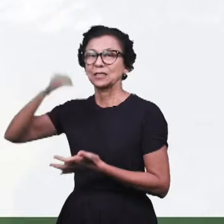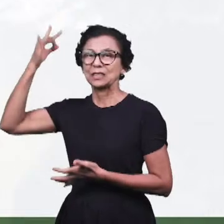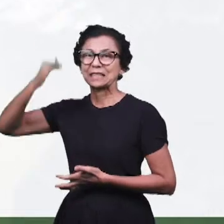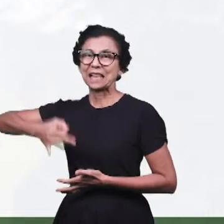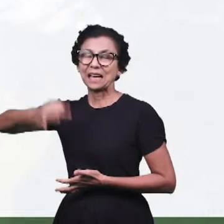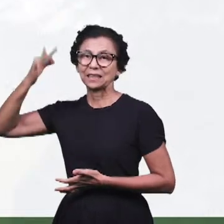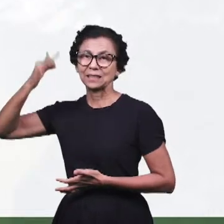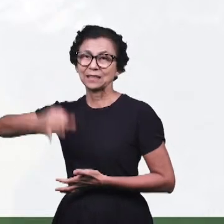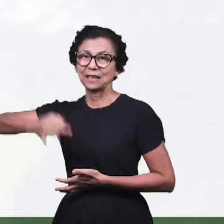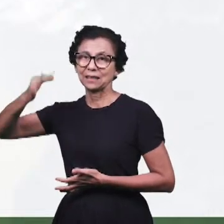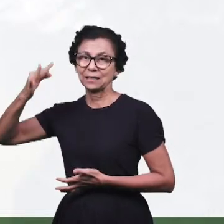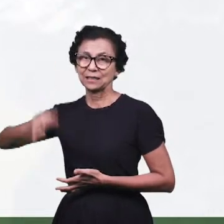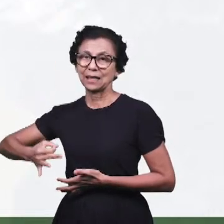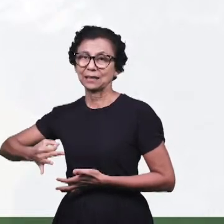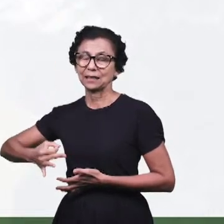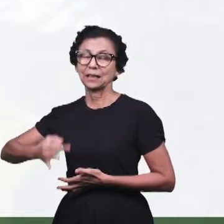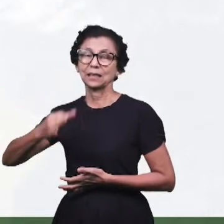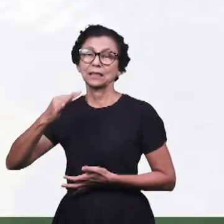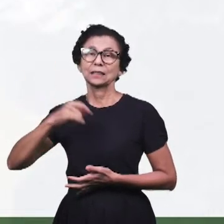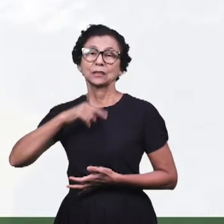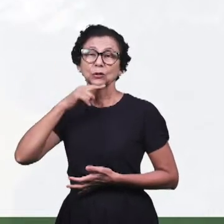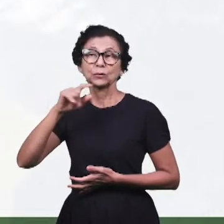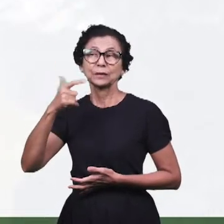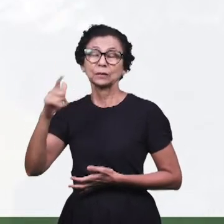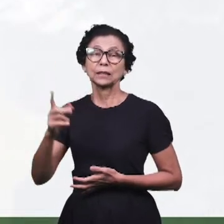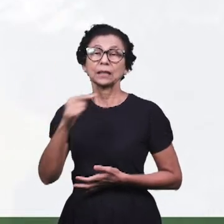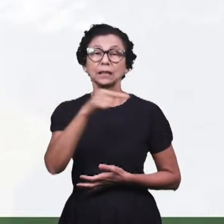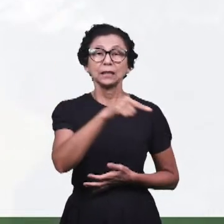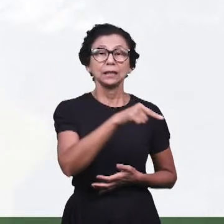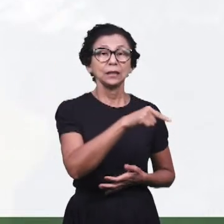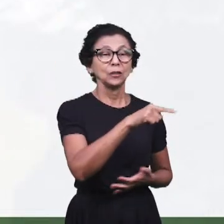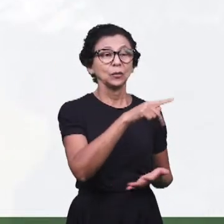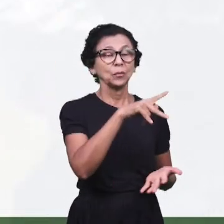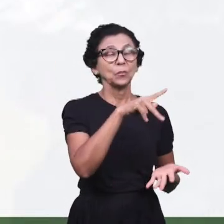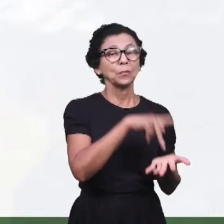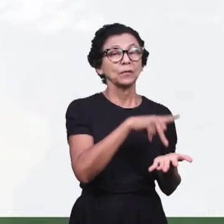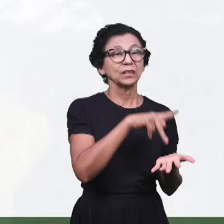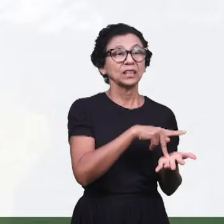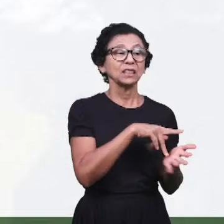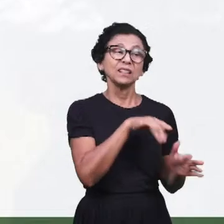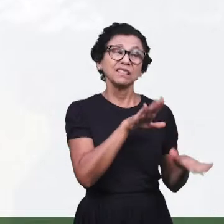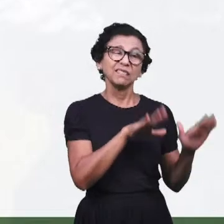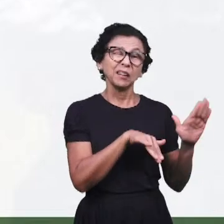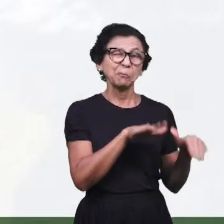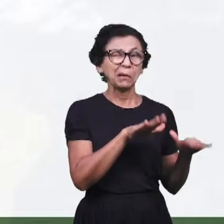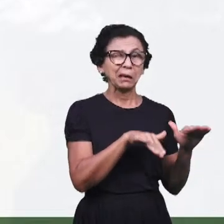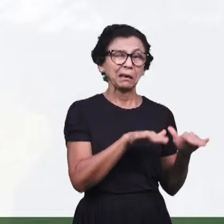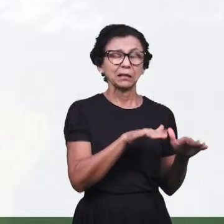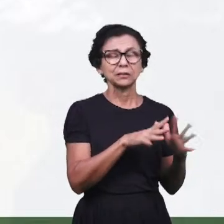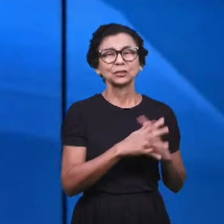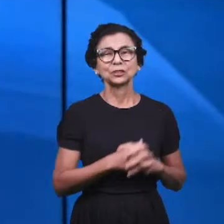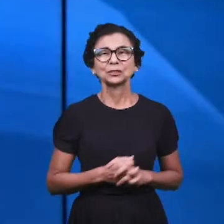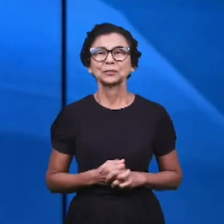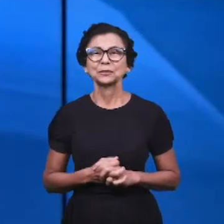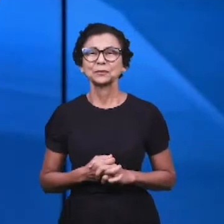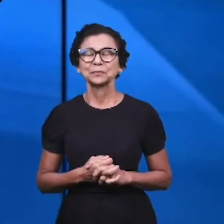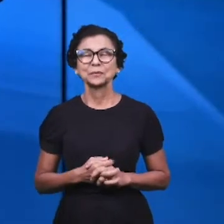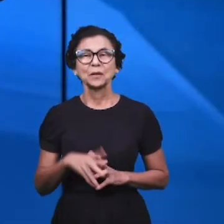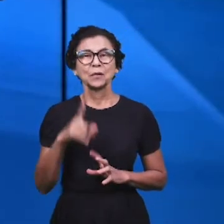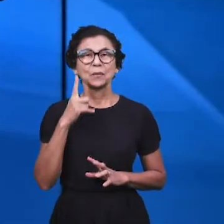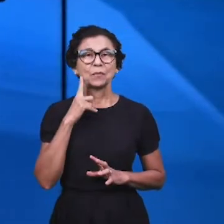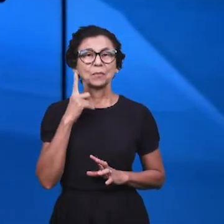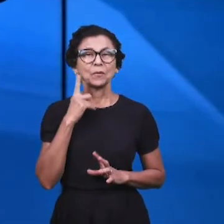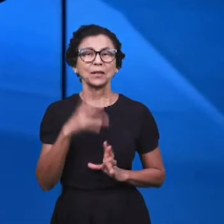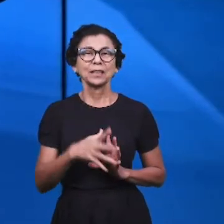da nossa questão é o seguinte: dê exemplos em fatos bíblicos. Vamos então agora ouvir